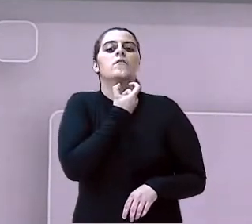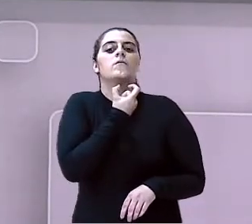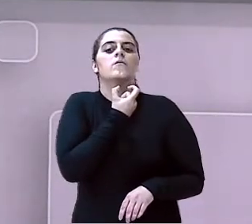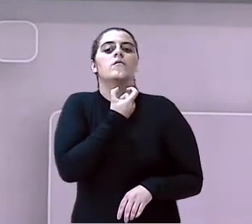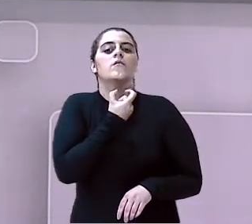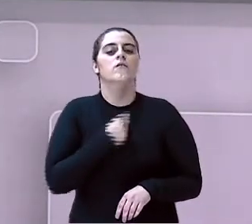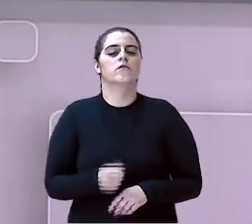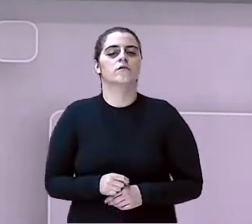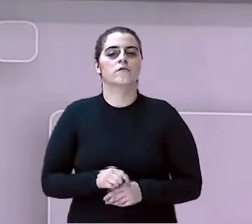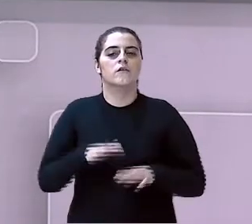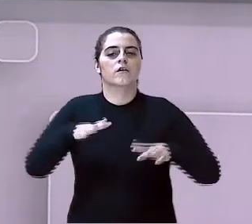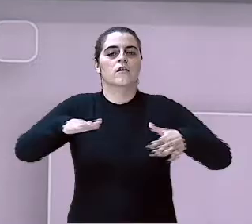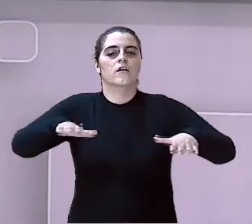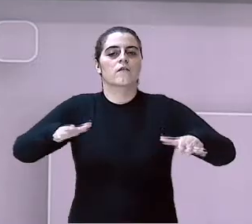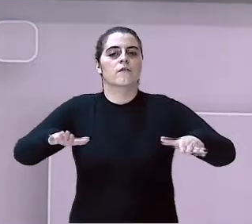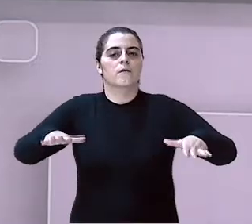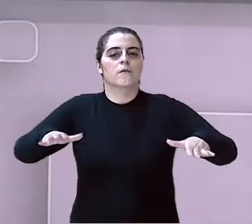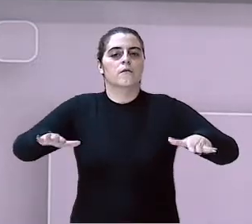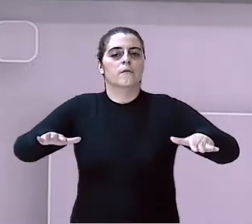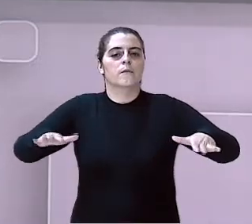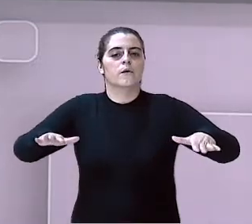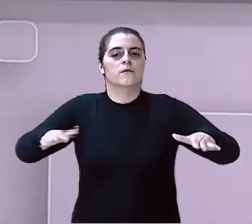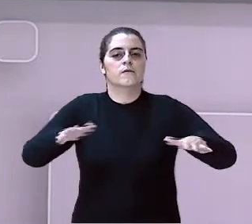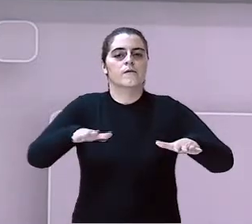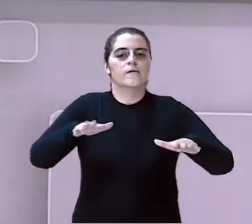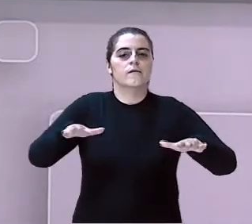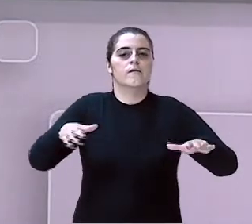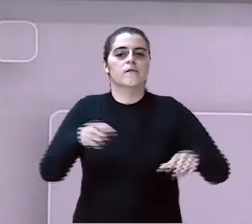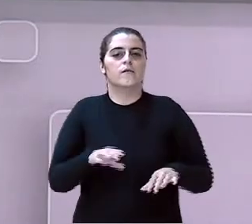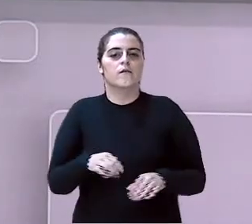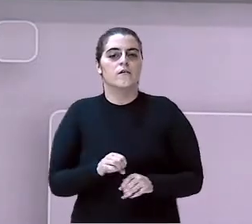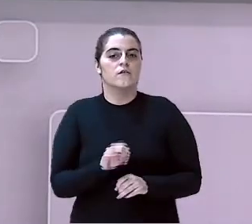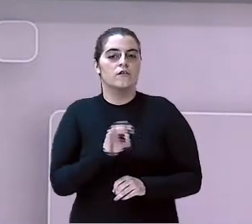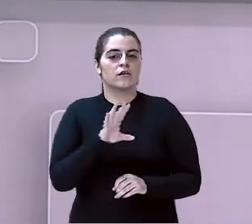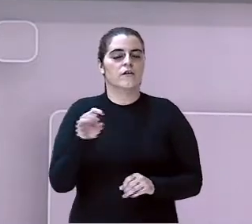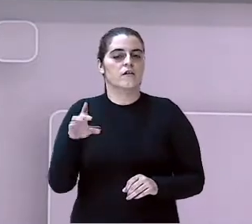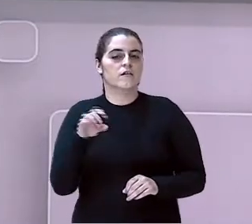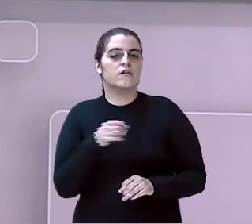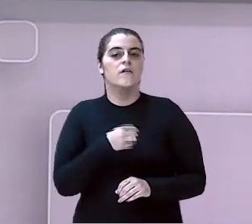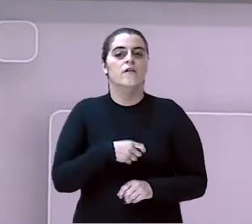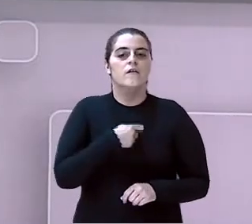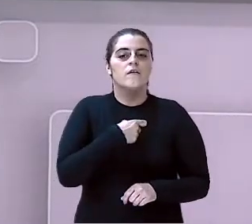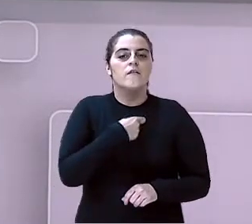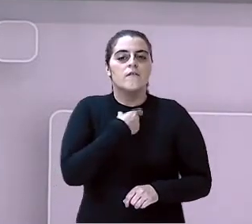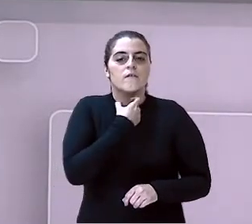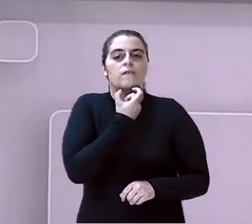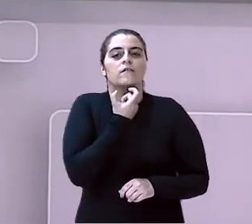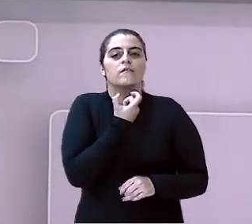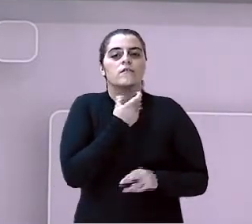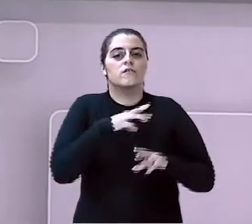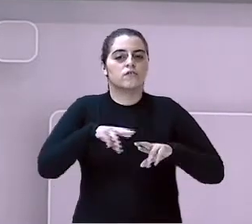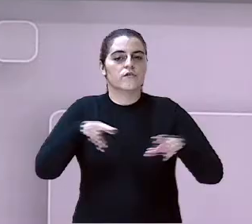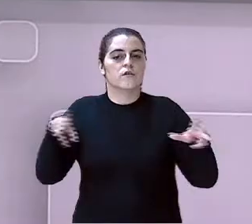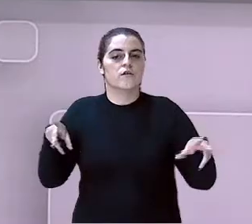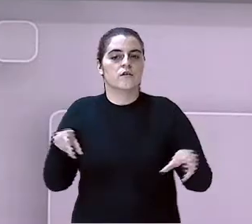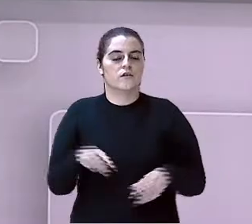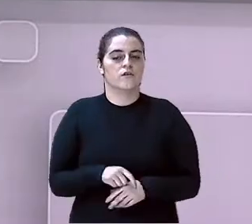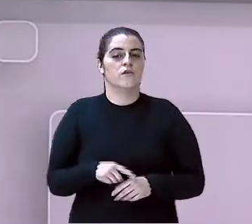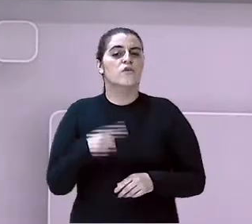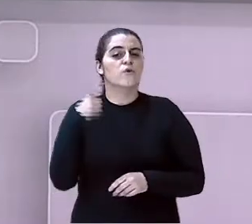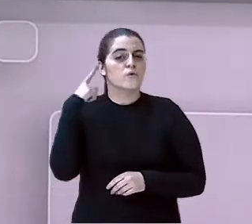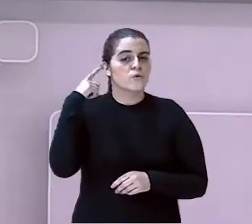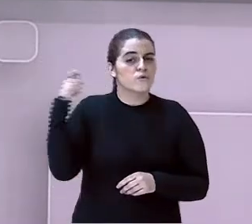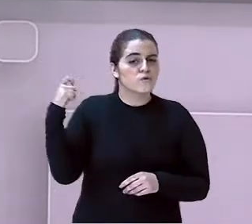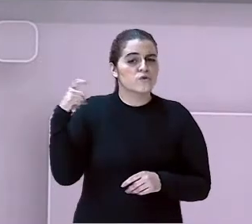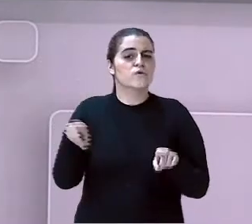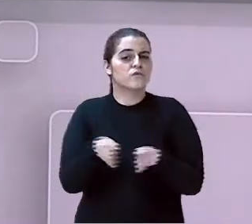aqui das cordas vocais, produz a voz. Cada voz diferente uma da outra. E todos os sons ao nosso